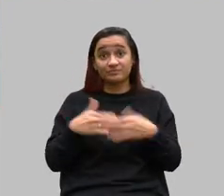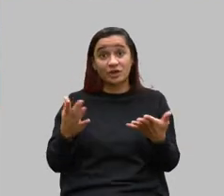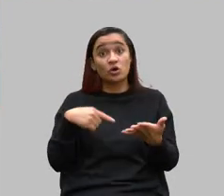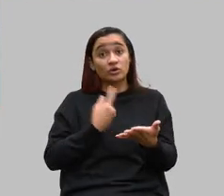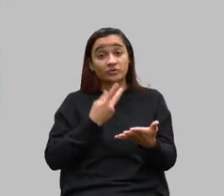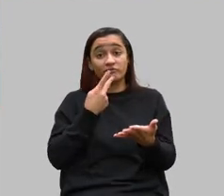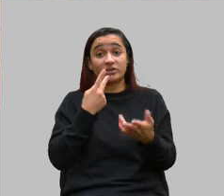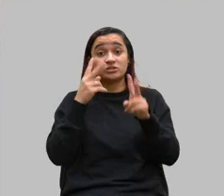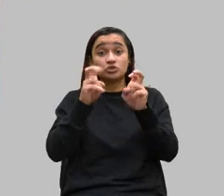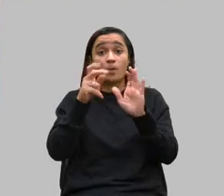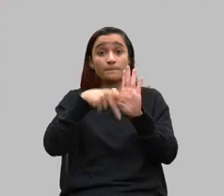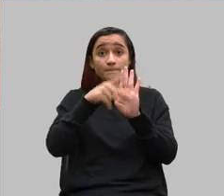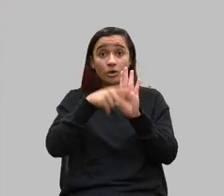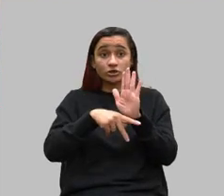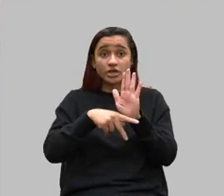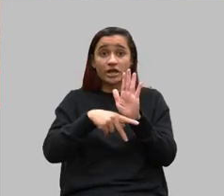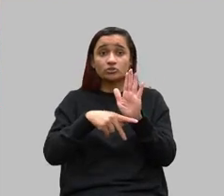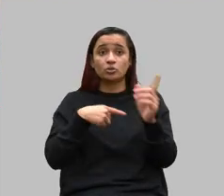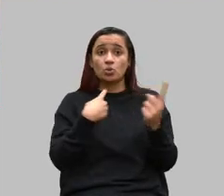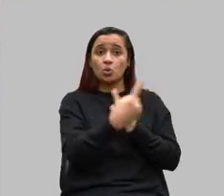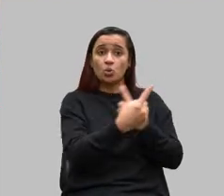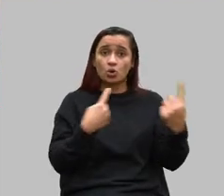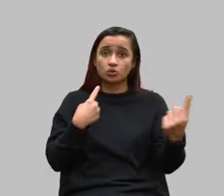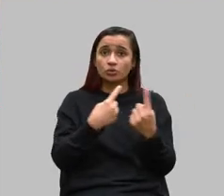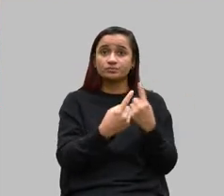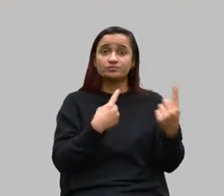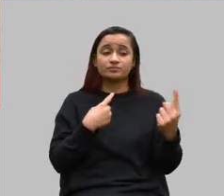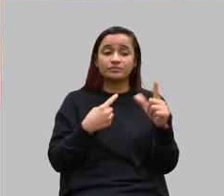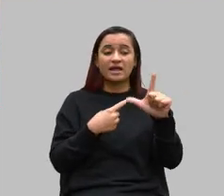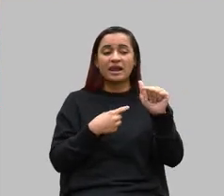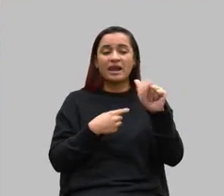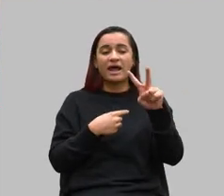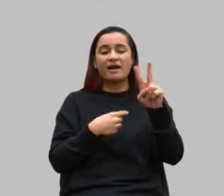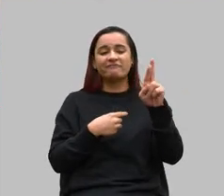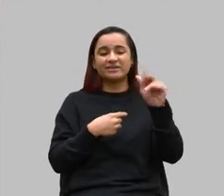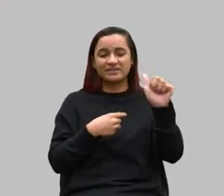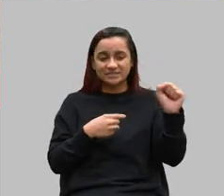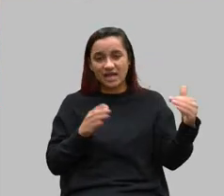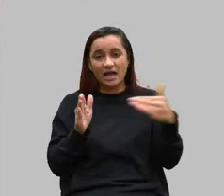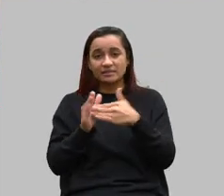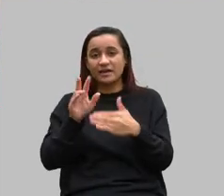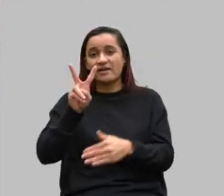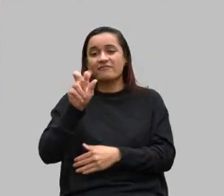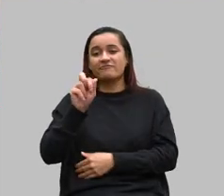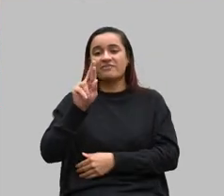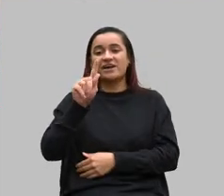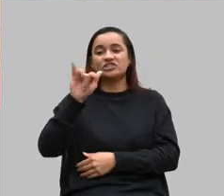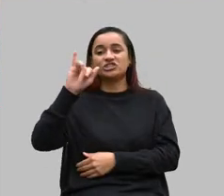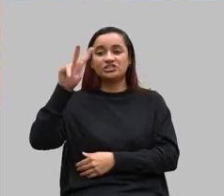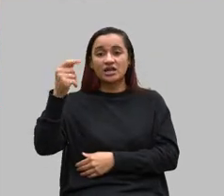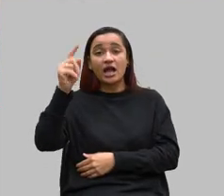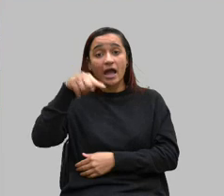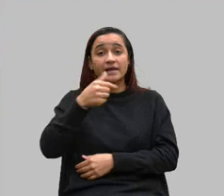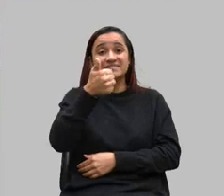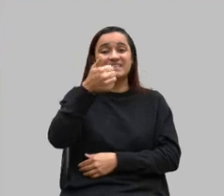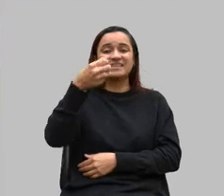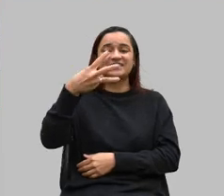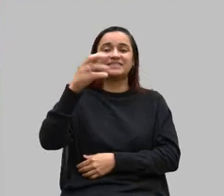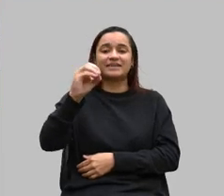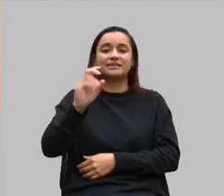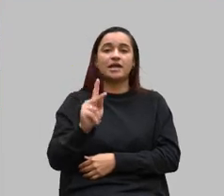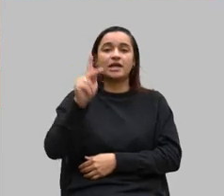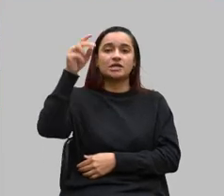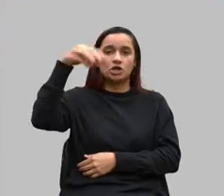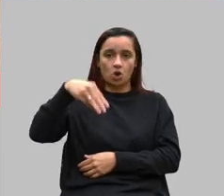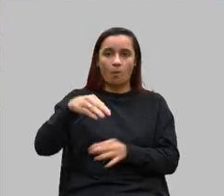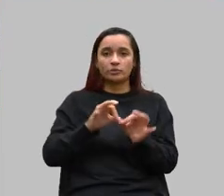projeto o corredor é o trecho entre Lavras e Varginha ele tem 130 km de extensão ele tem